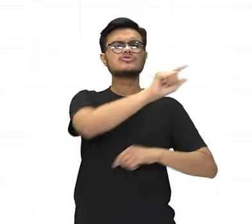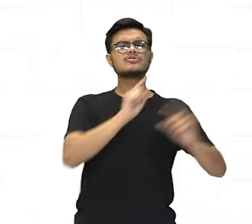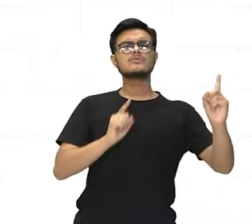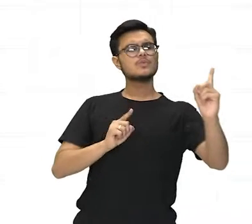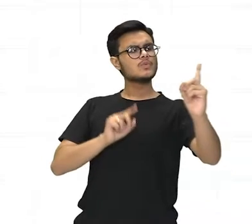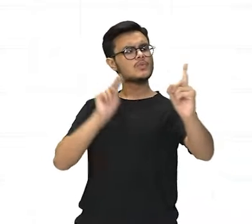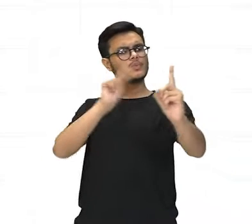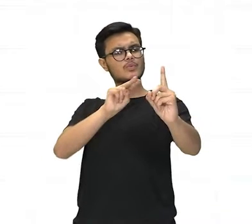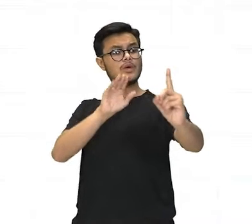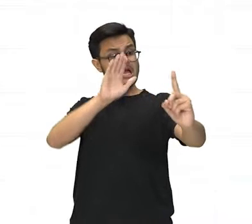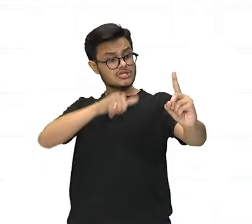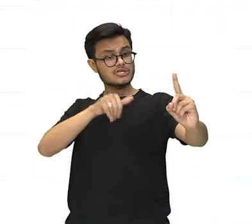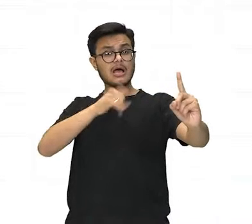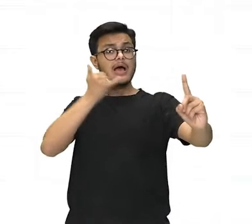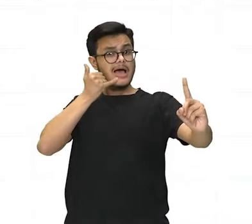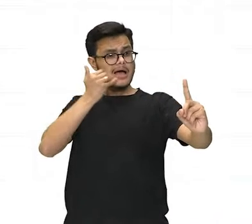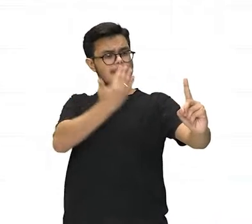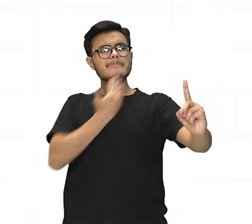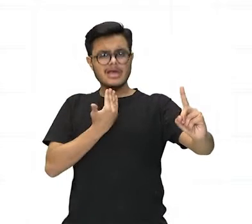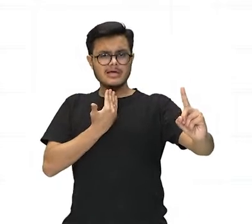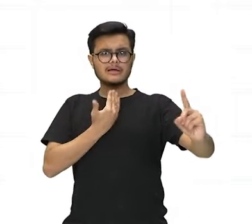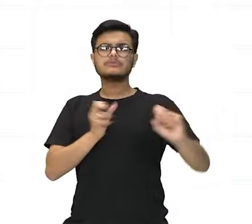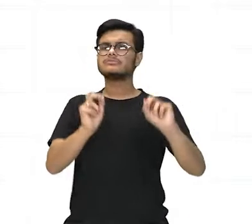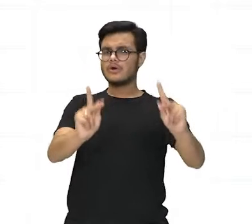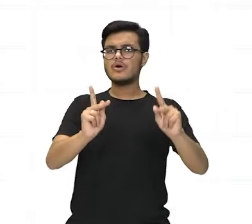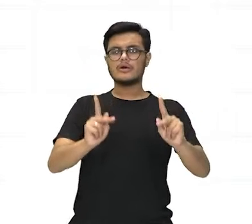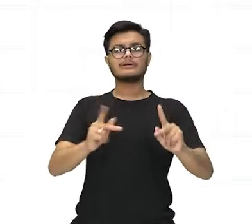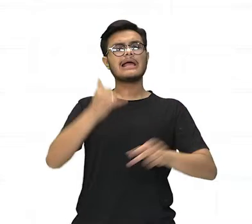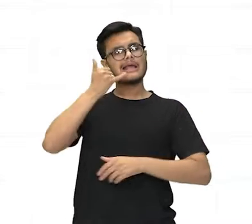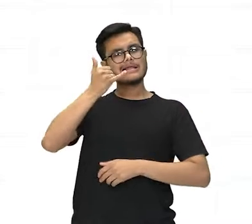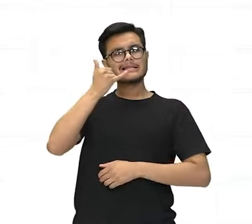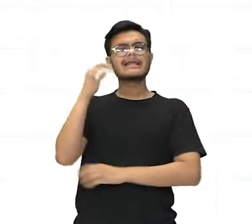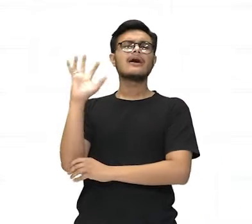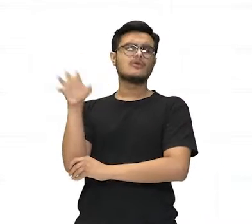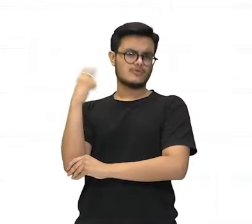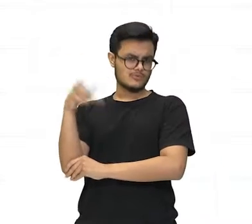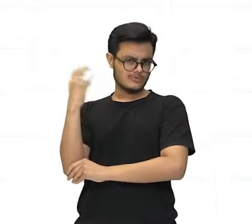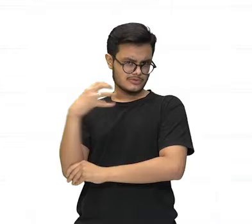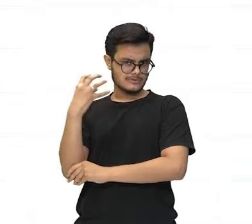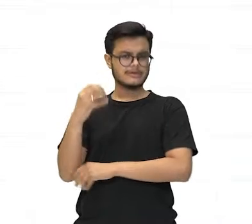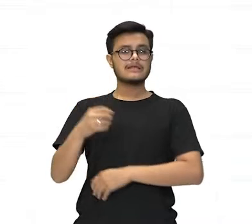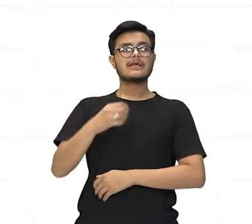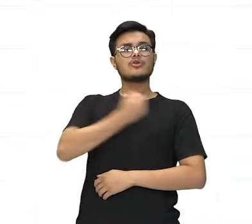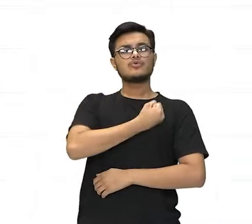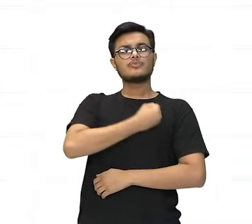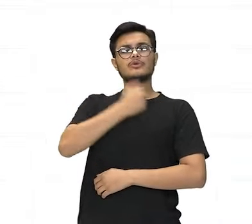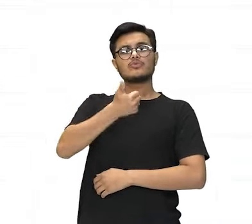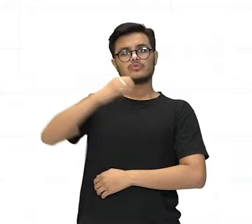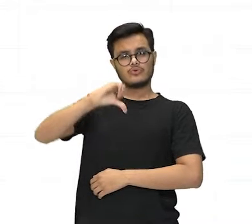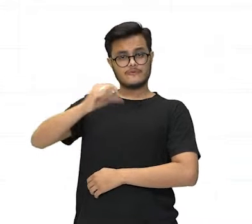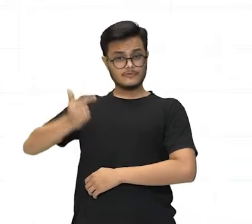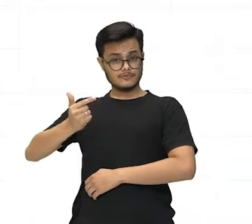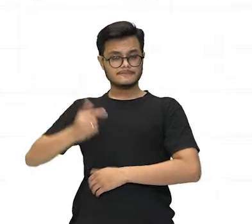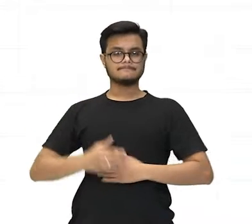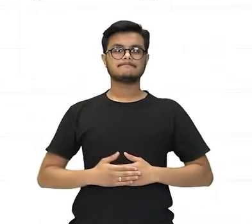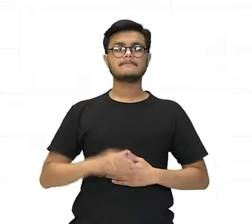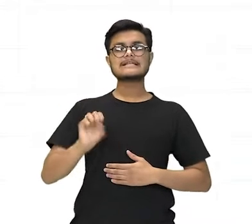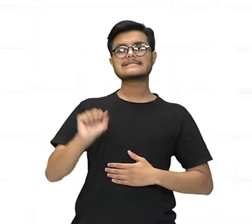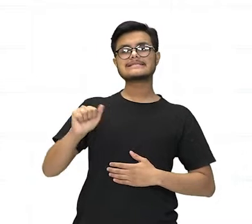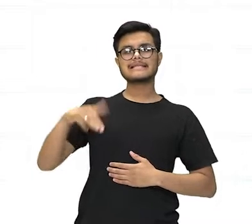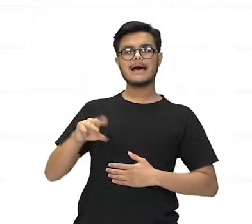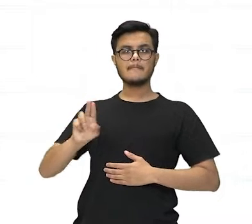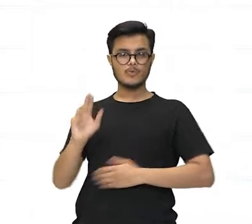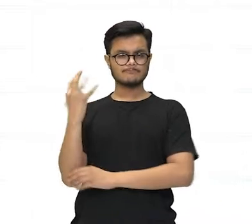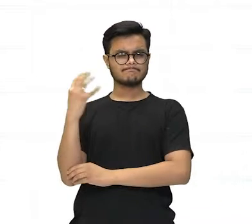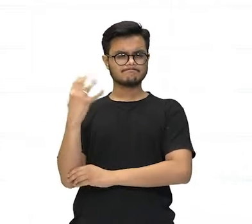passagem por ali para avisar o serviço de saúde, que no caso a gente sabe que é 192, que é o SAMU, tá?